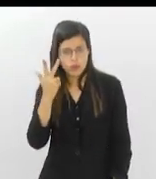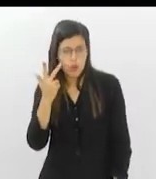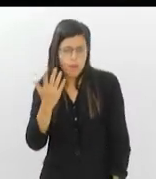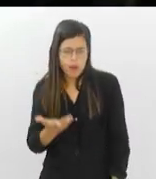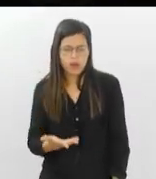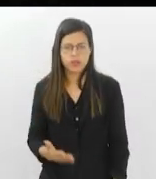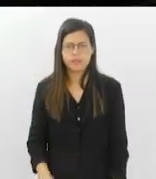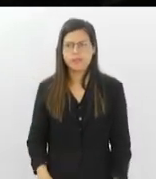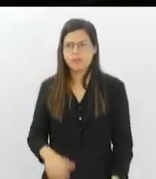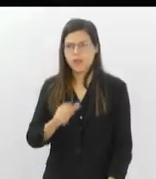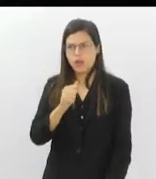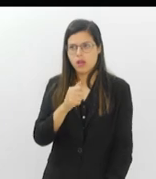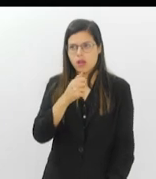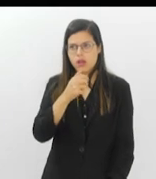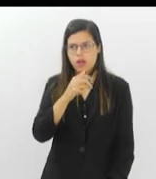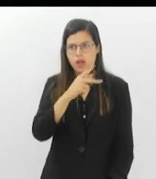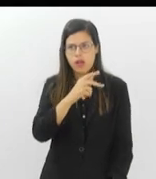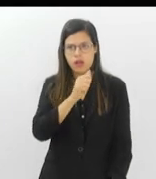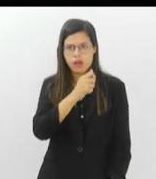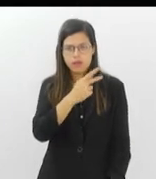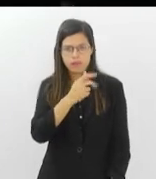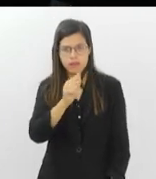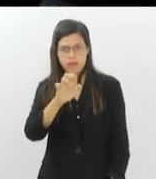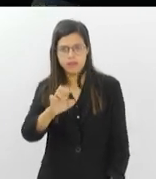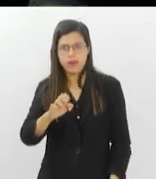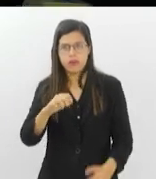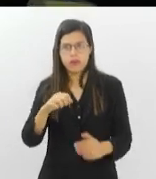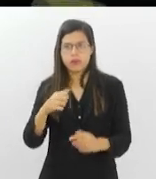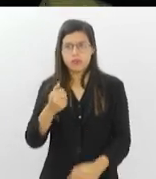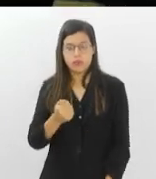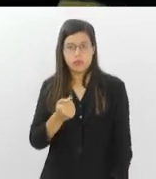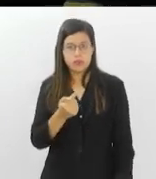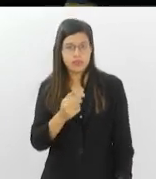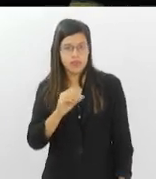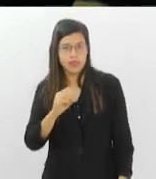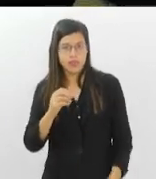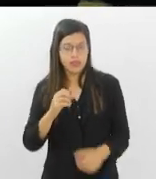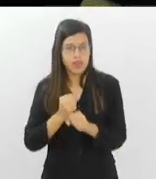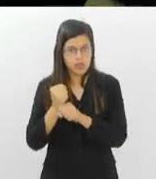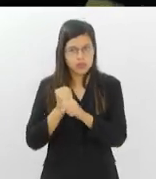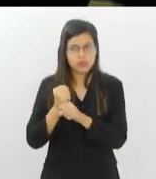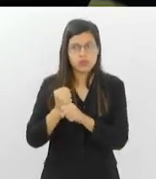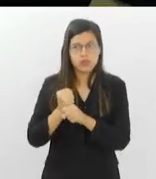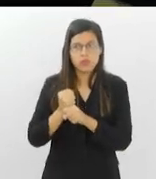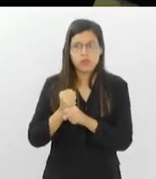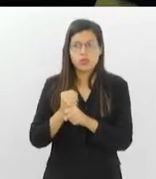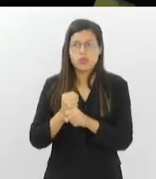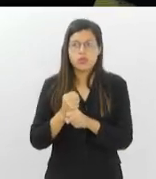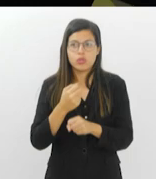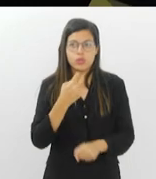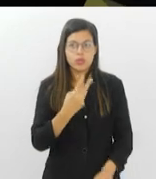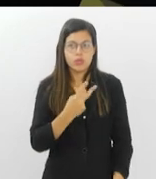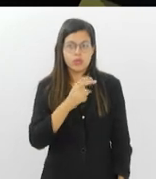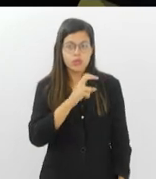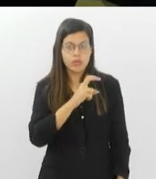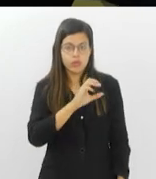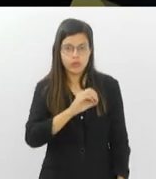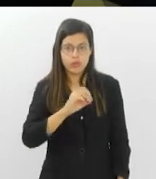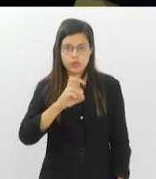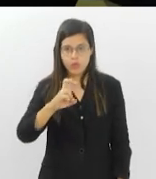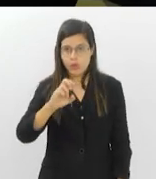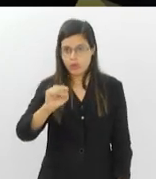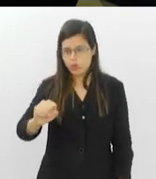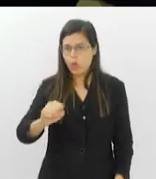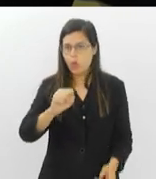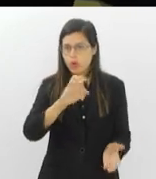APAE Rio é a primeira APAE do Brasil, está fazendo este ano 70 anos. Então, da APAE do Rio de Janeiro, surgiram 2.258 APAEs espalhados por todo